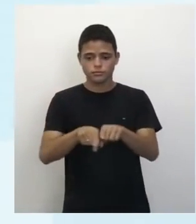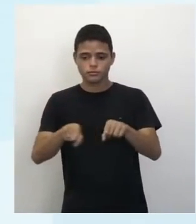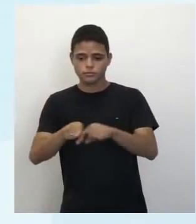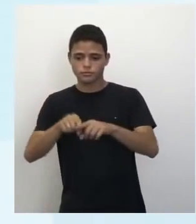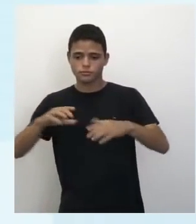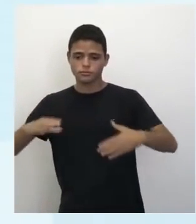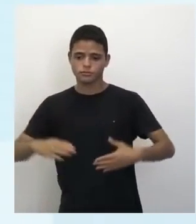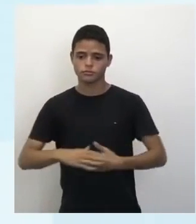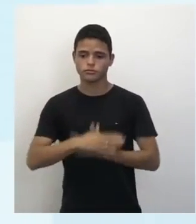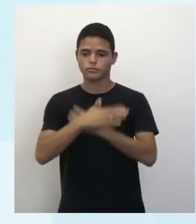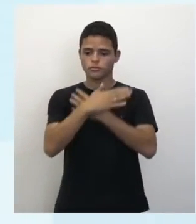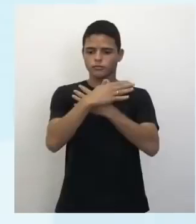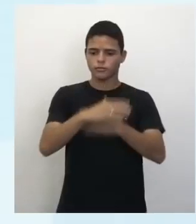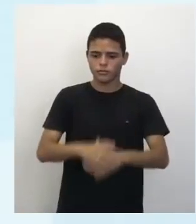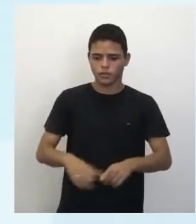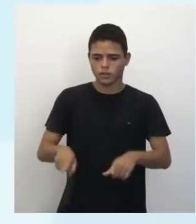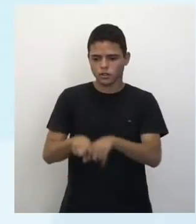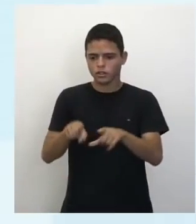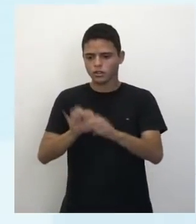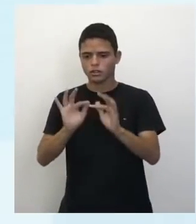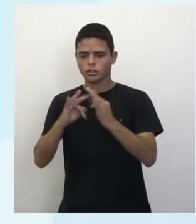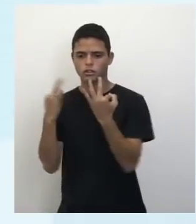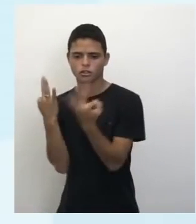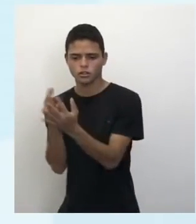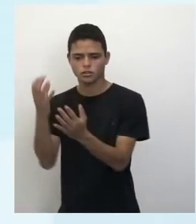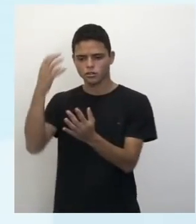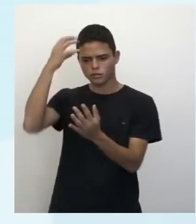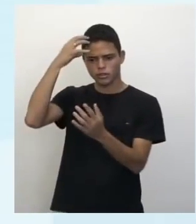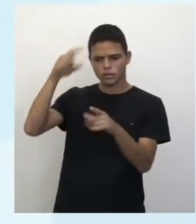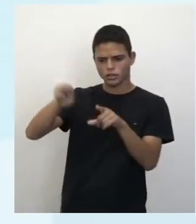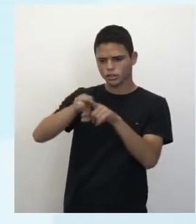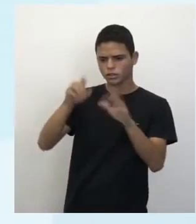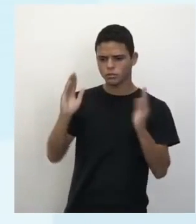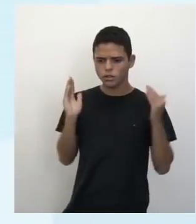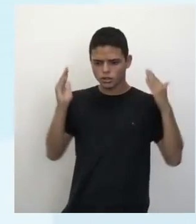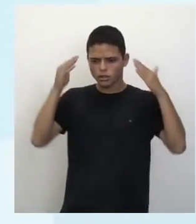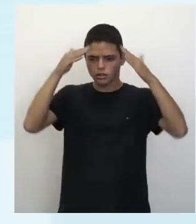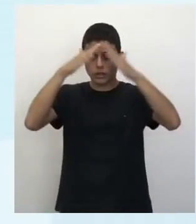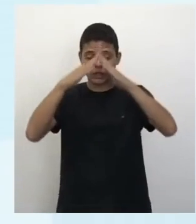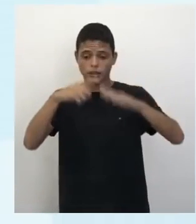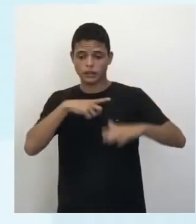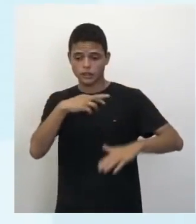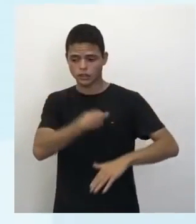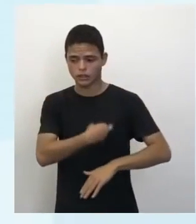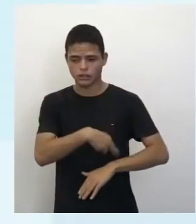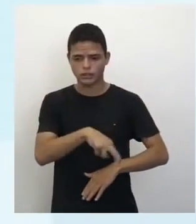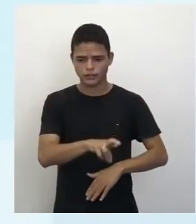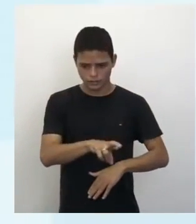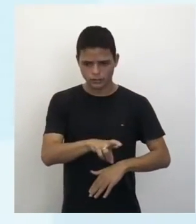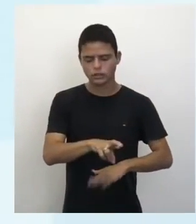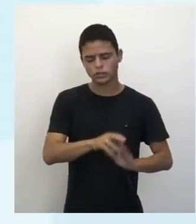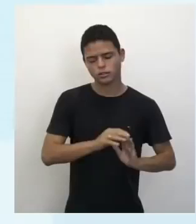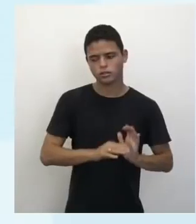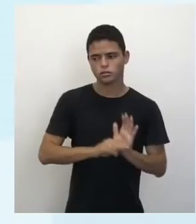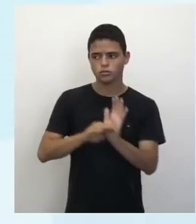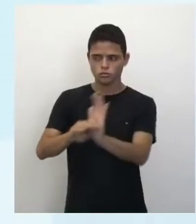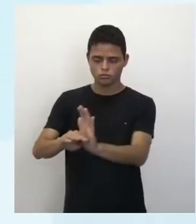um soberano com a família real, os sacerdotes que prestavam o serviço religioso para esses